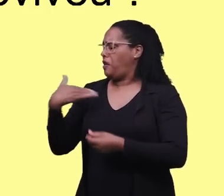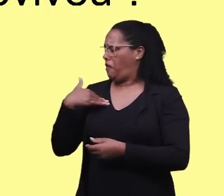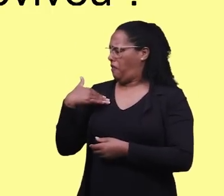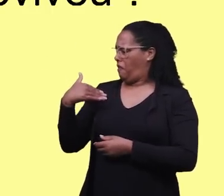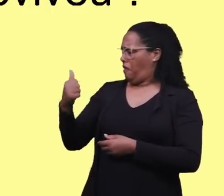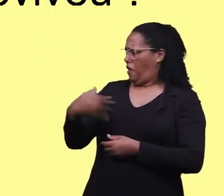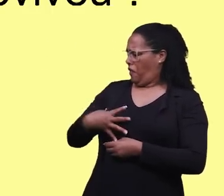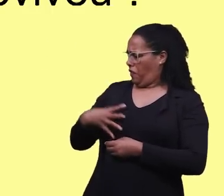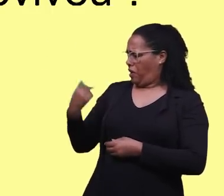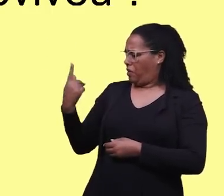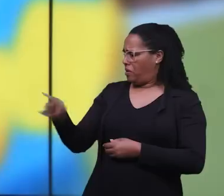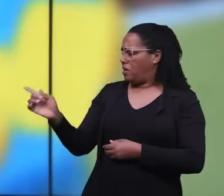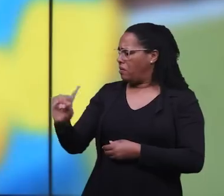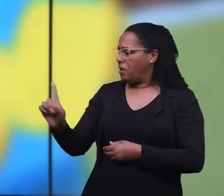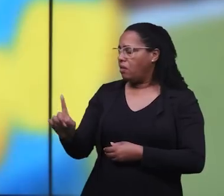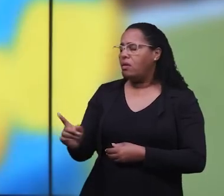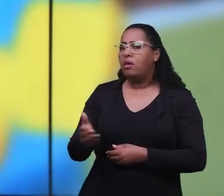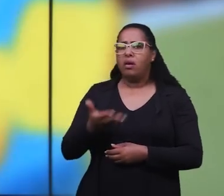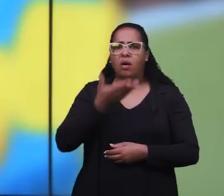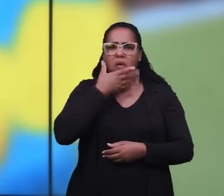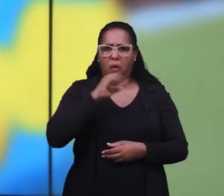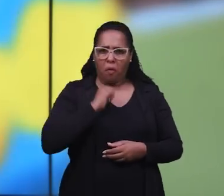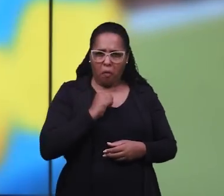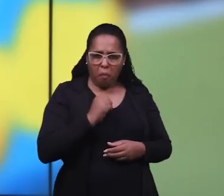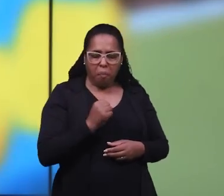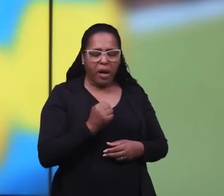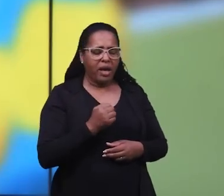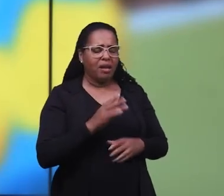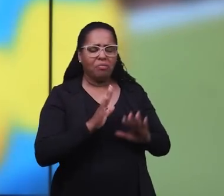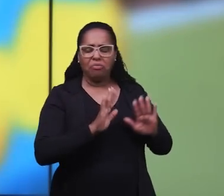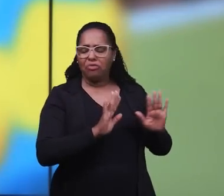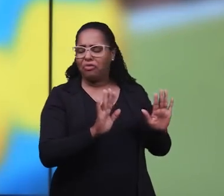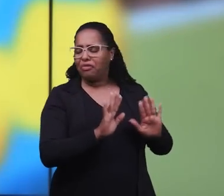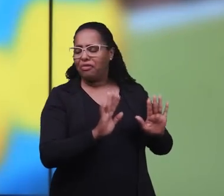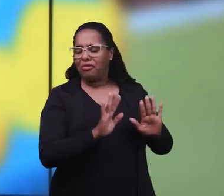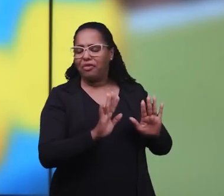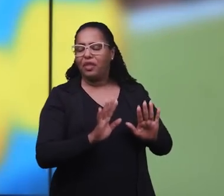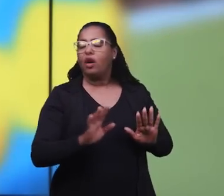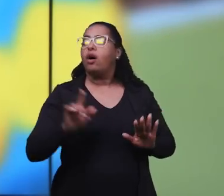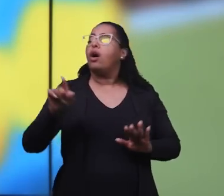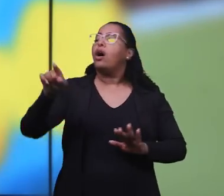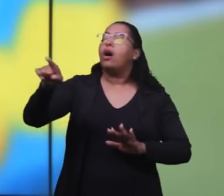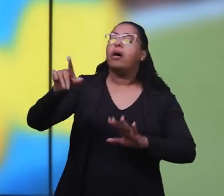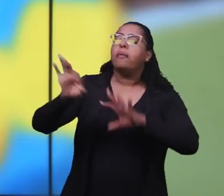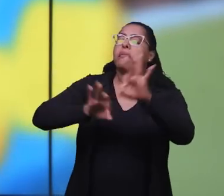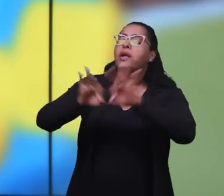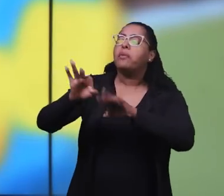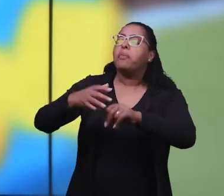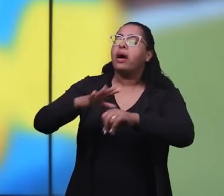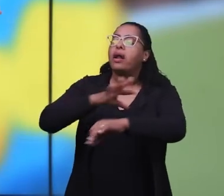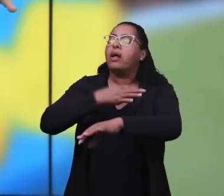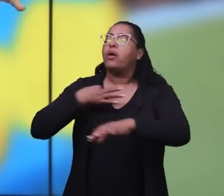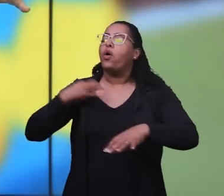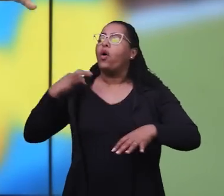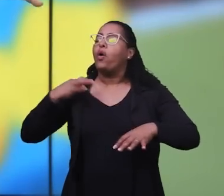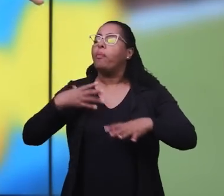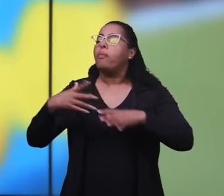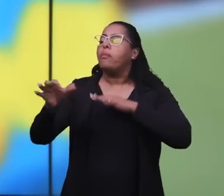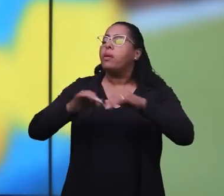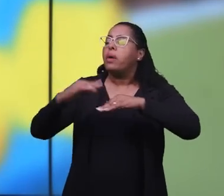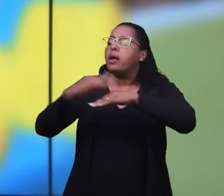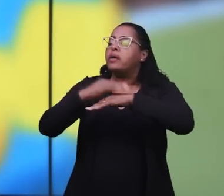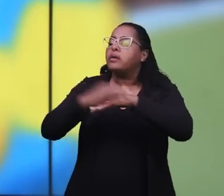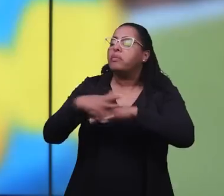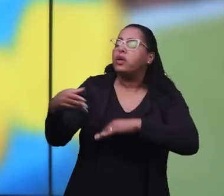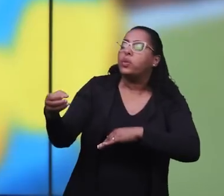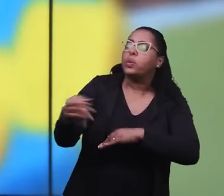seu filho. Mas o pai nem se importou e mandou trazer roupas e calçados novos